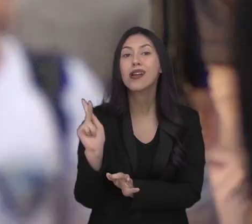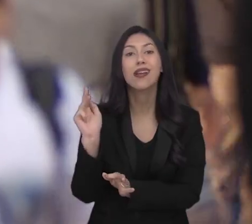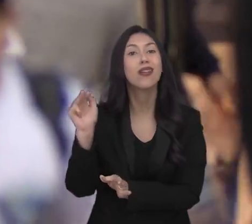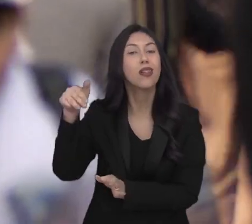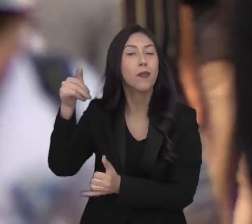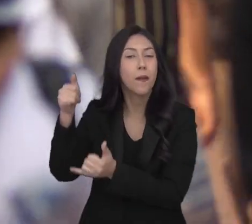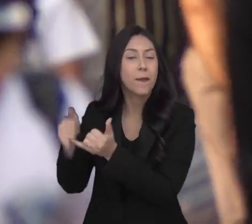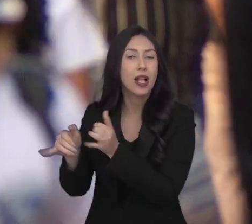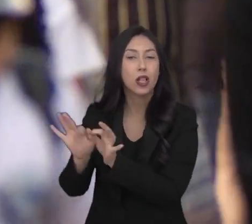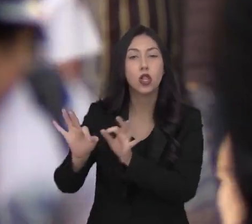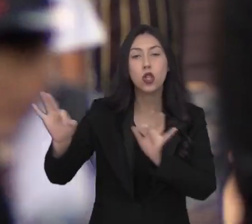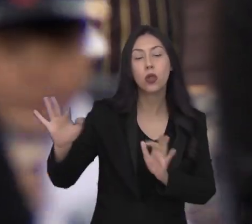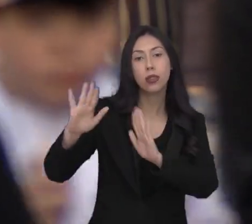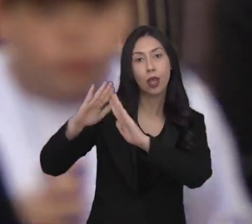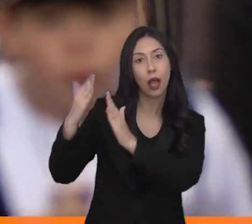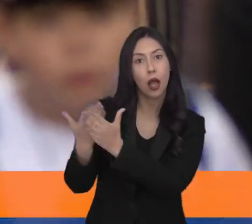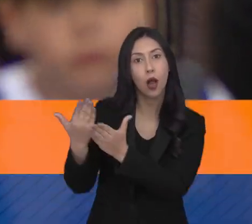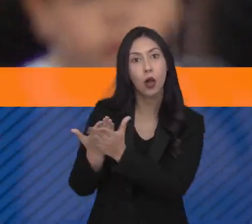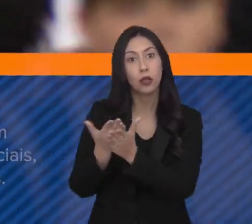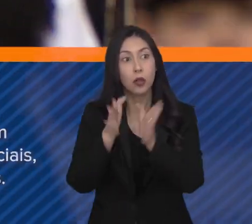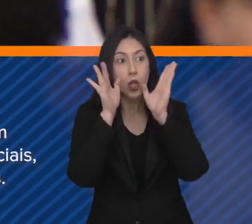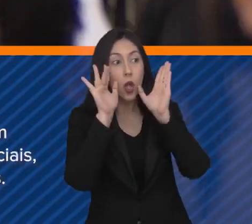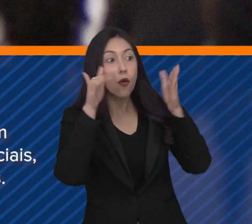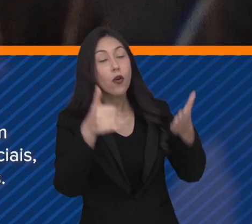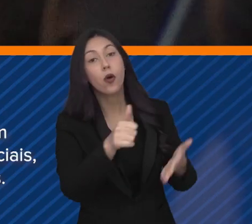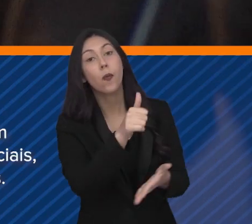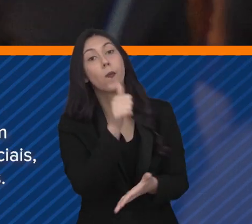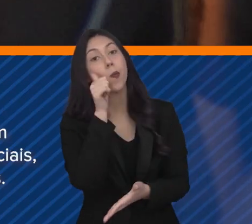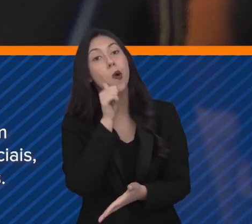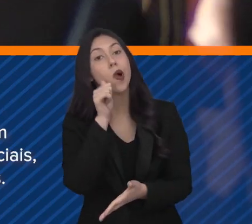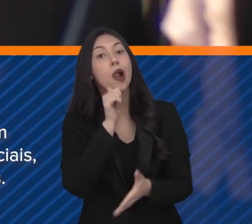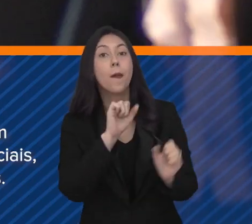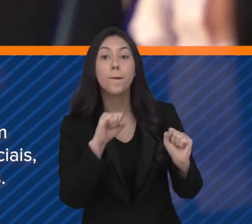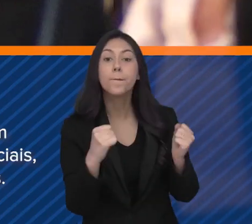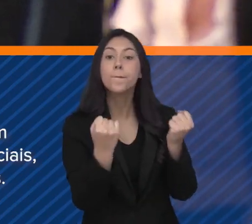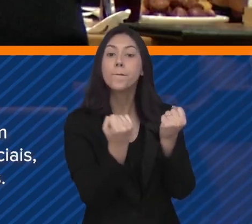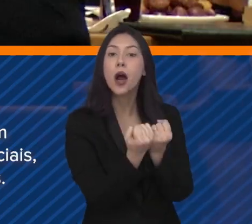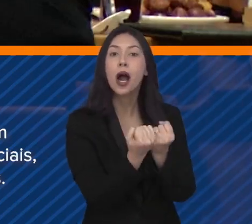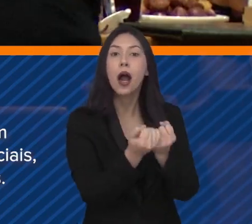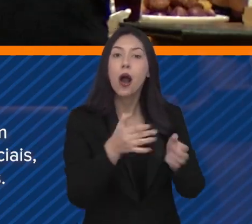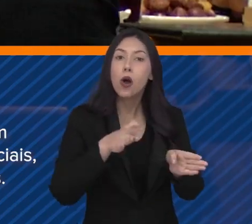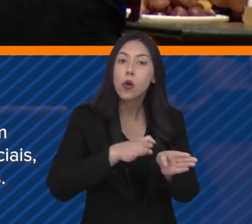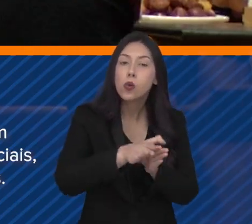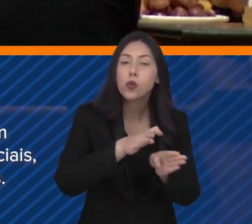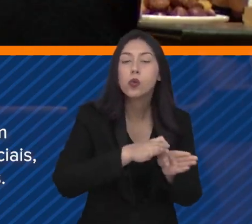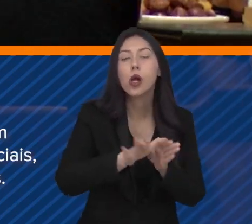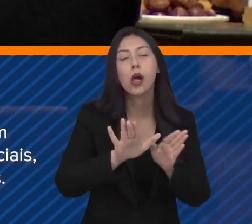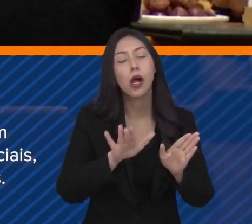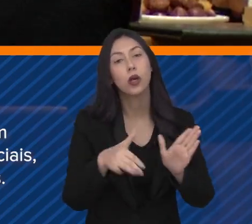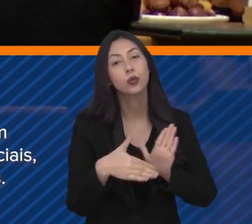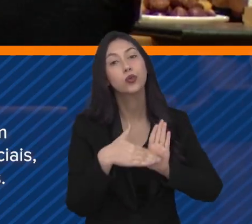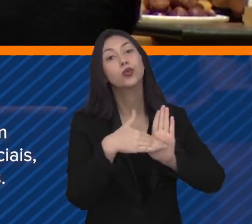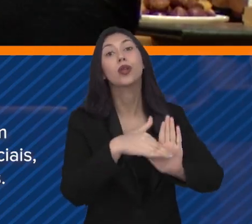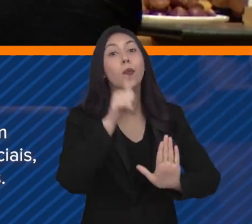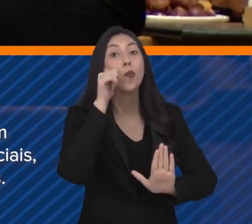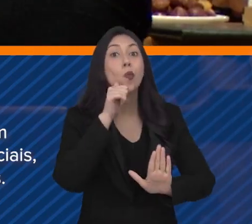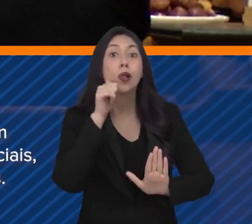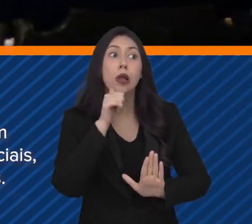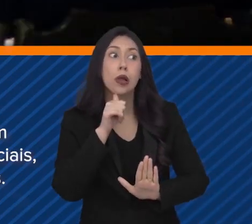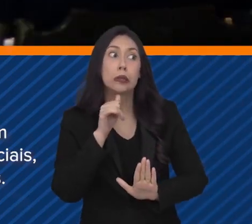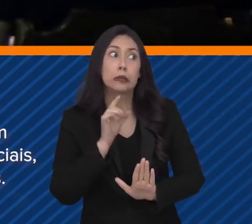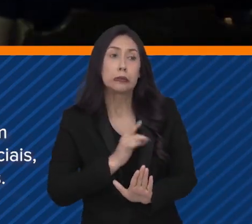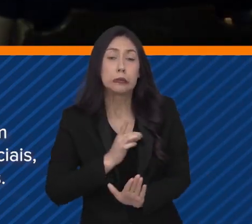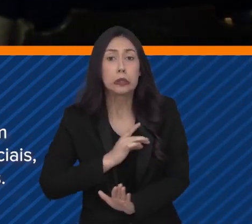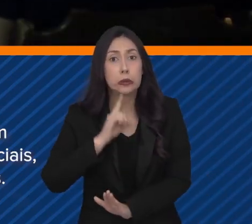escola. Voltado para a proteção das mulheres, um dos projetos estabelece medidas de auxílio para as mulheres que se sentirem em situação